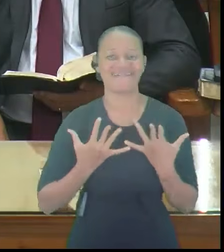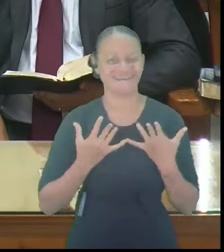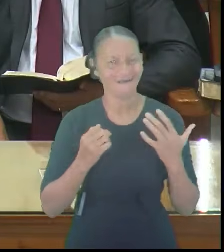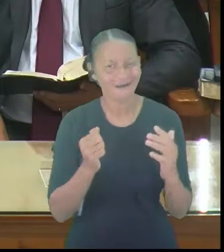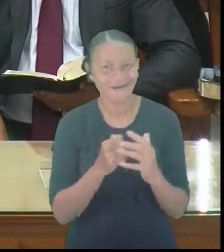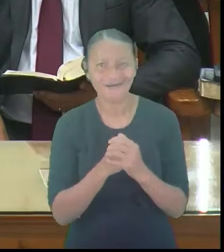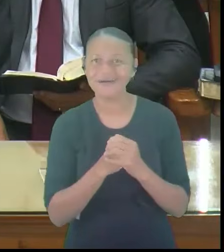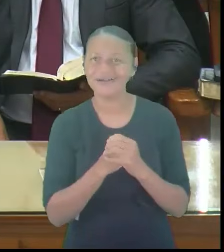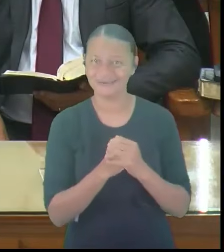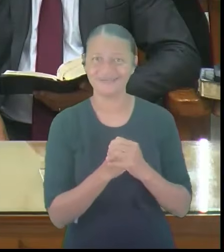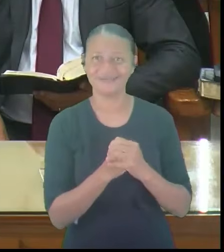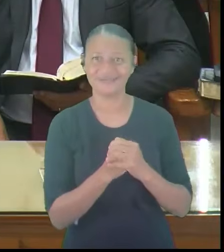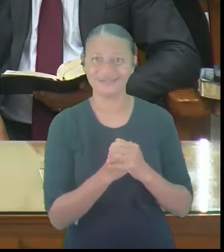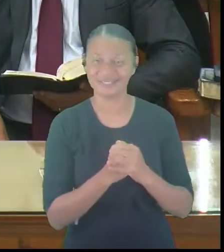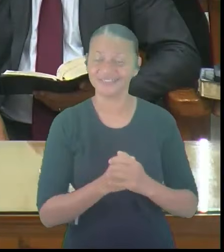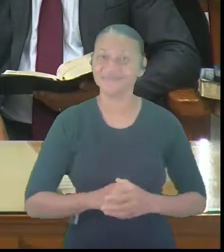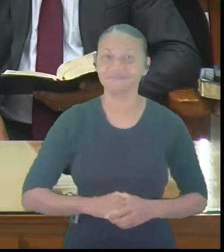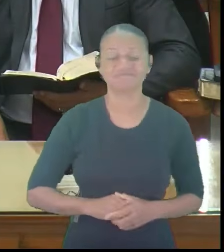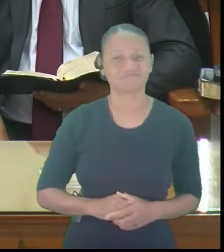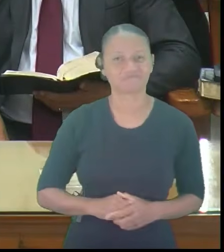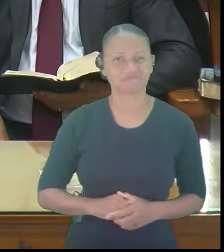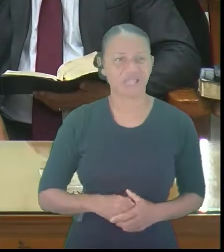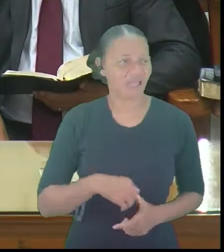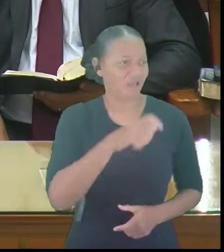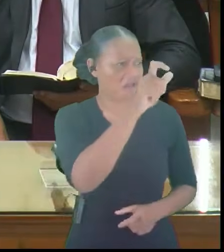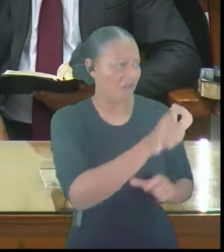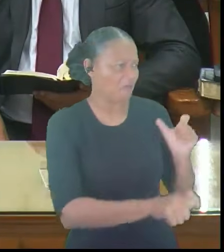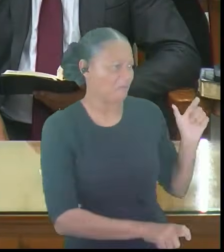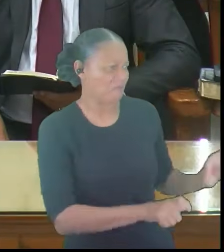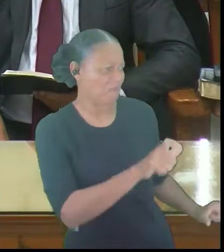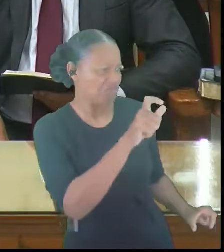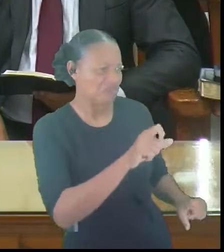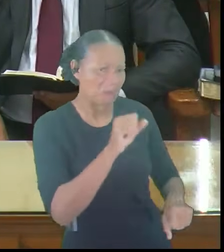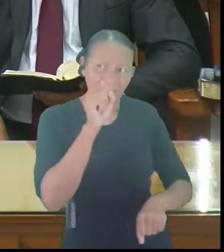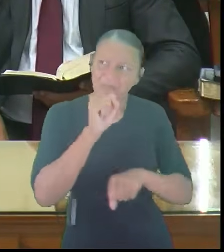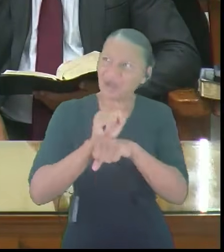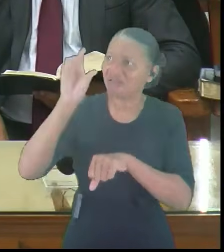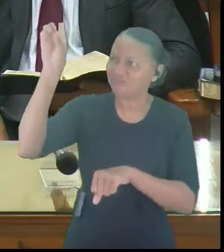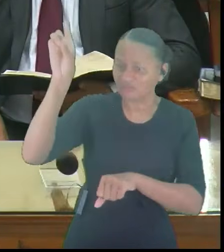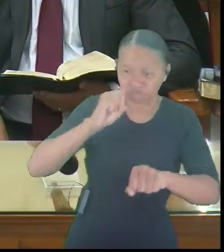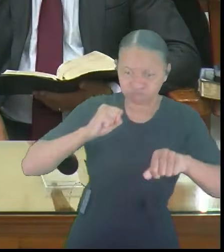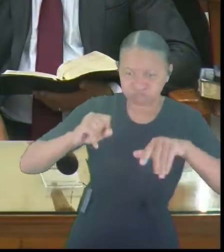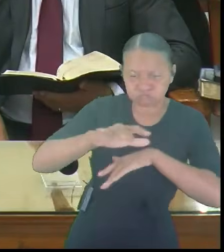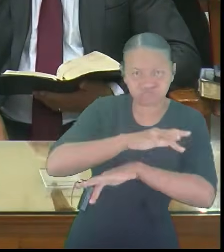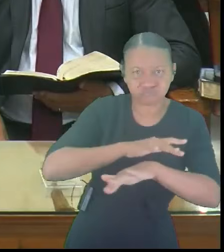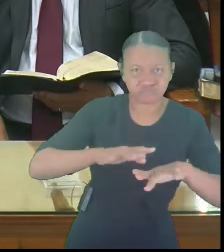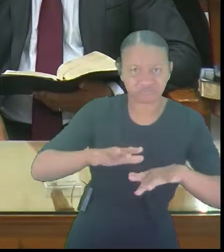Amém? E ninguém pode impedir o trabalhar de Deus.